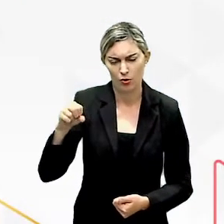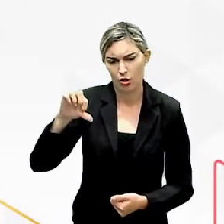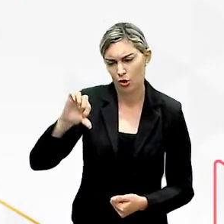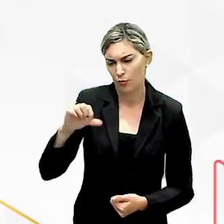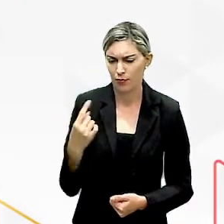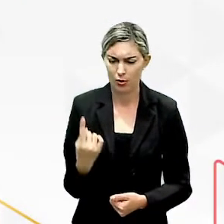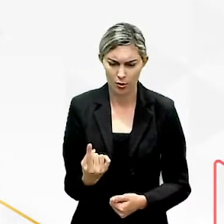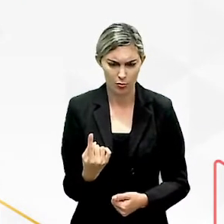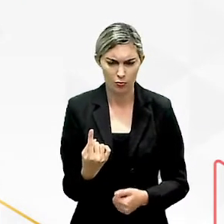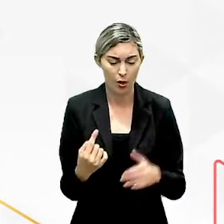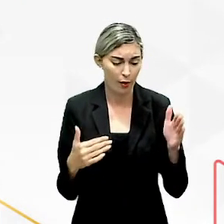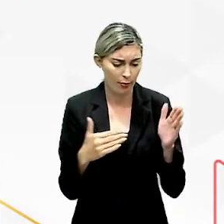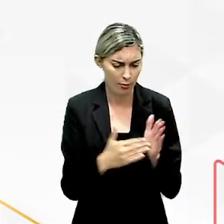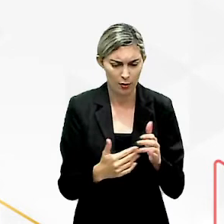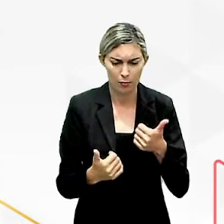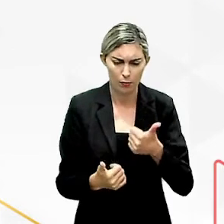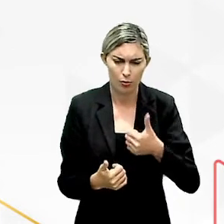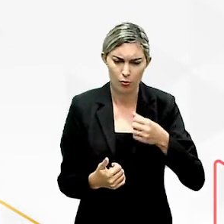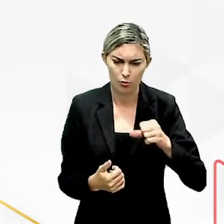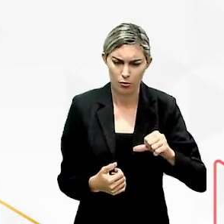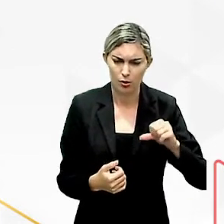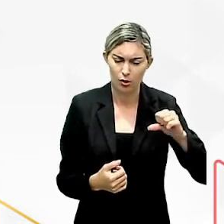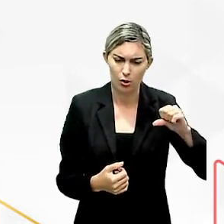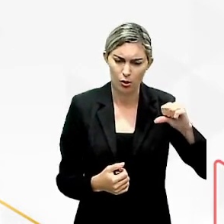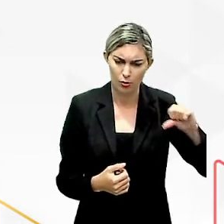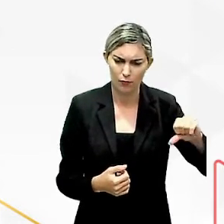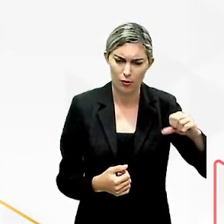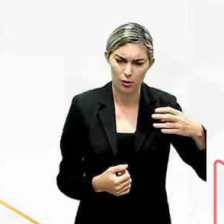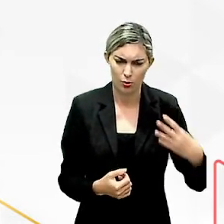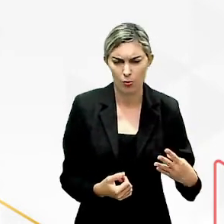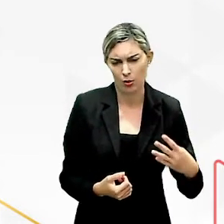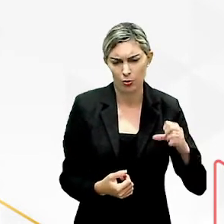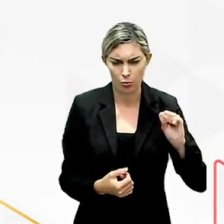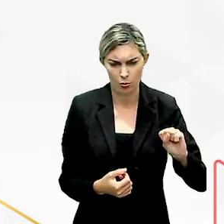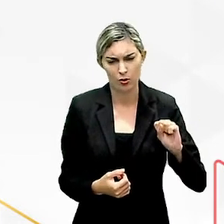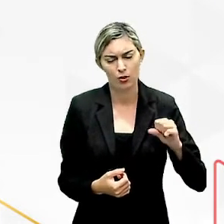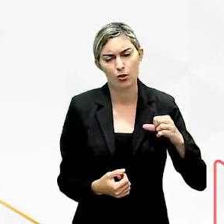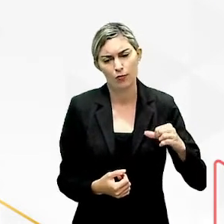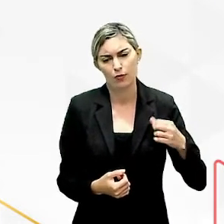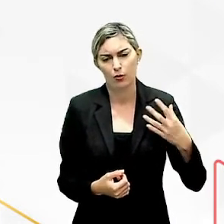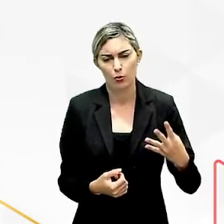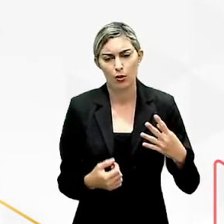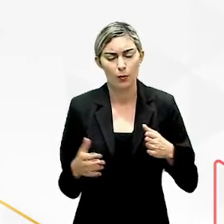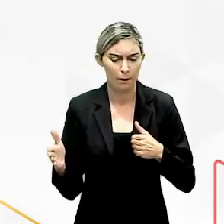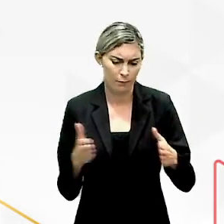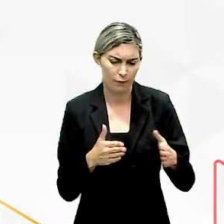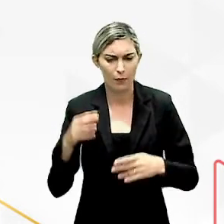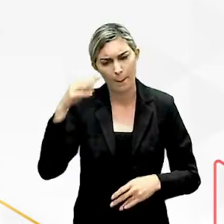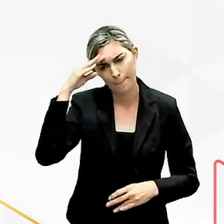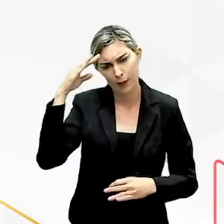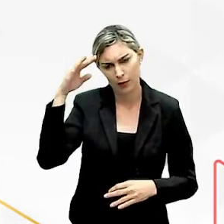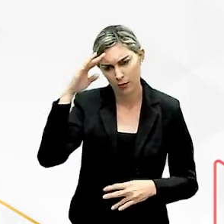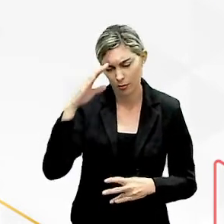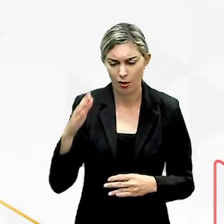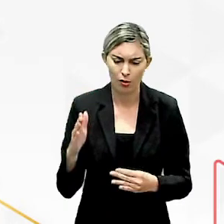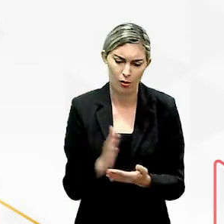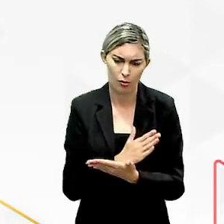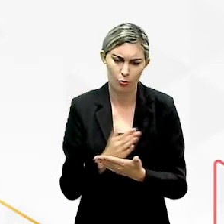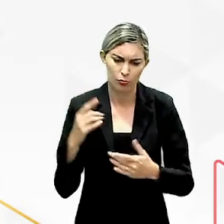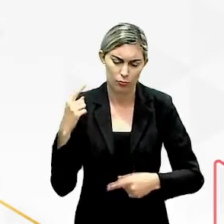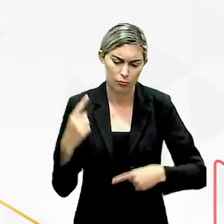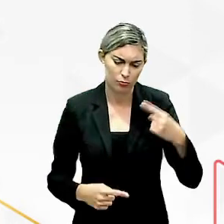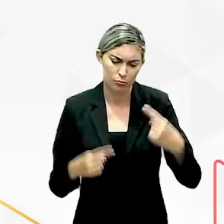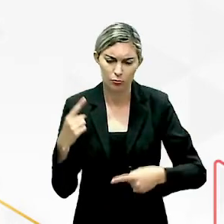1891 até 1894, ou seja, fechou o período que a gente chama de fase militar. Em alguns conflitos ele